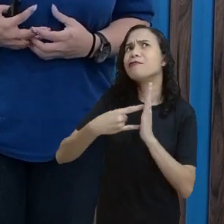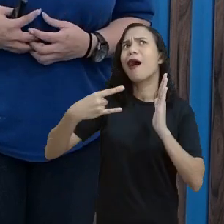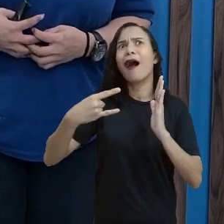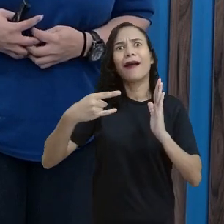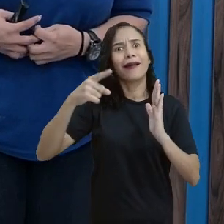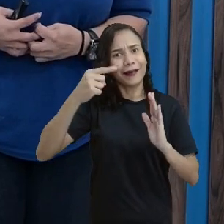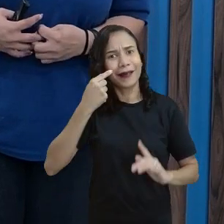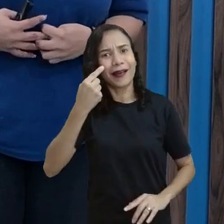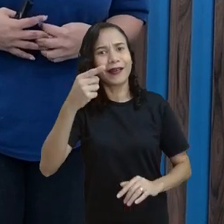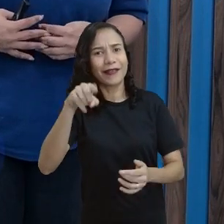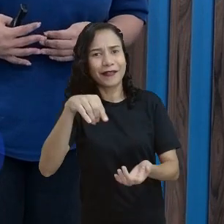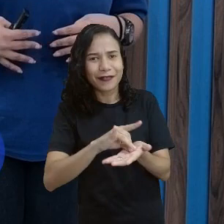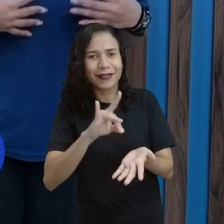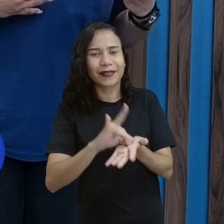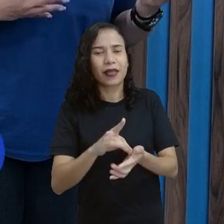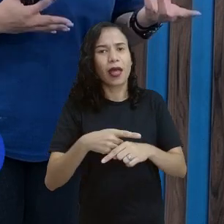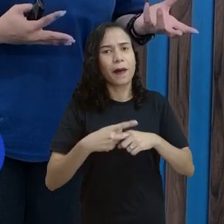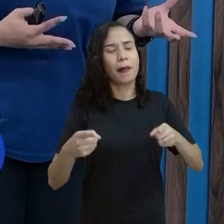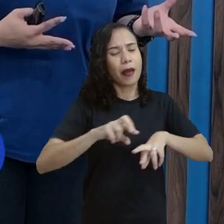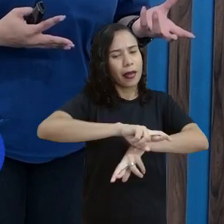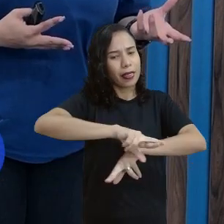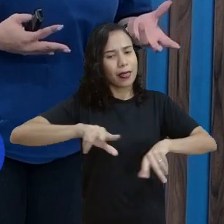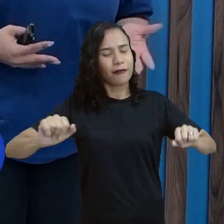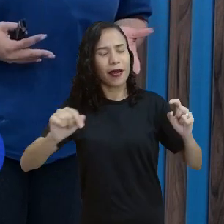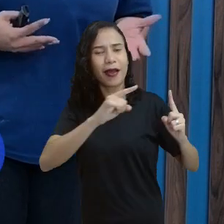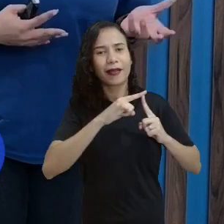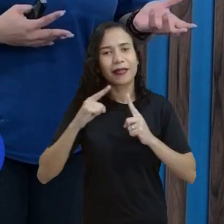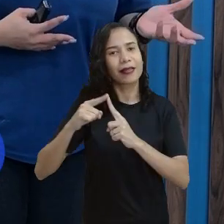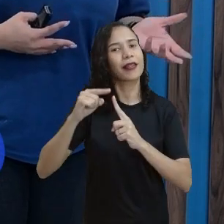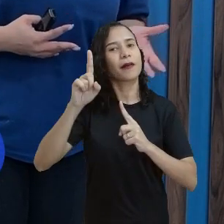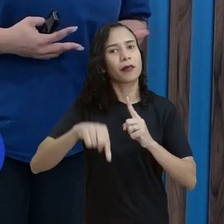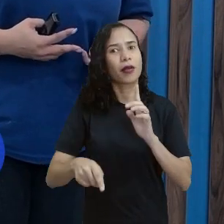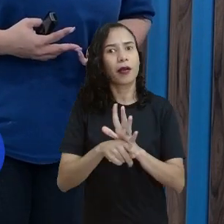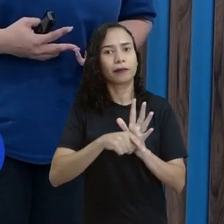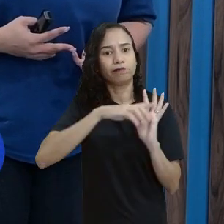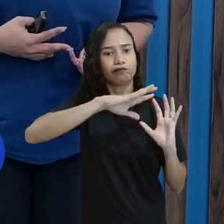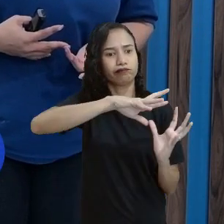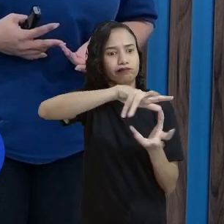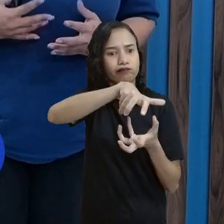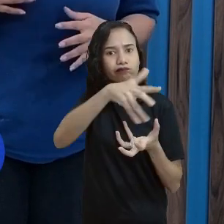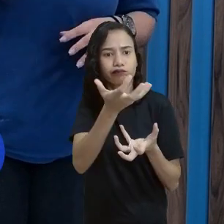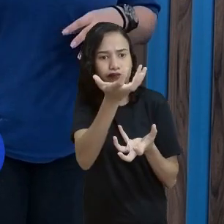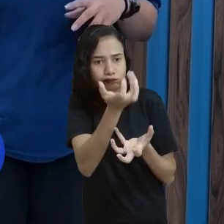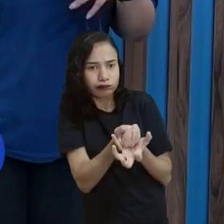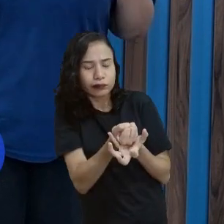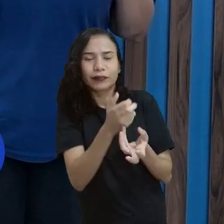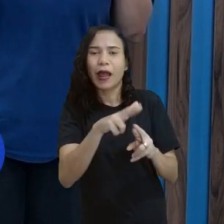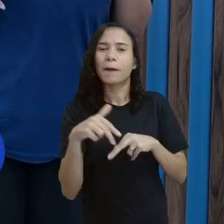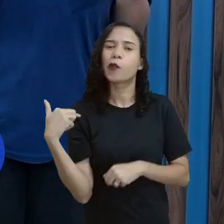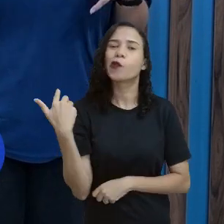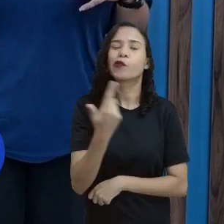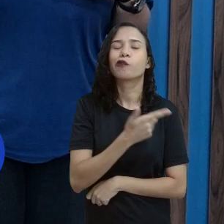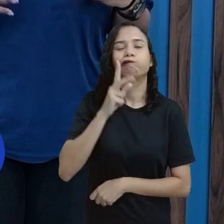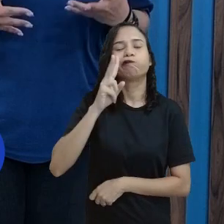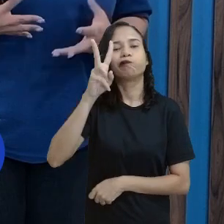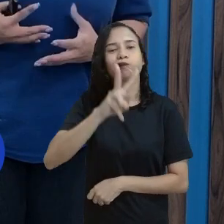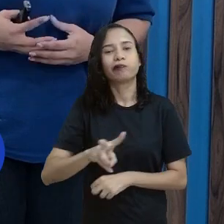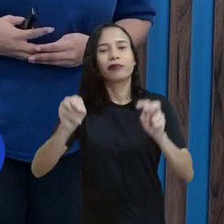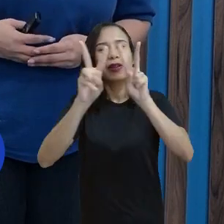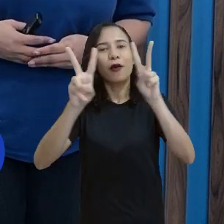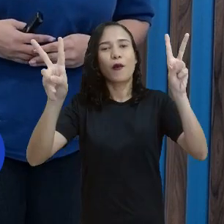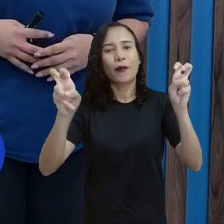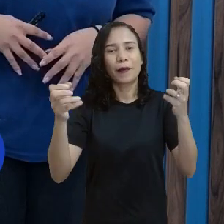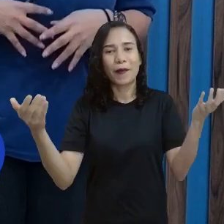Pois é. Mas existe outro tipo de magnetismo também, que é o magnetismo terrestre, tá? Então a gente vai abordar essa